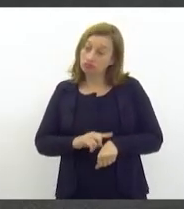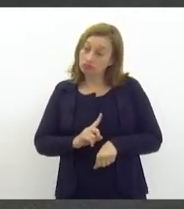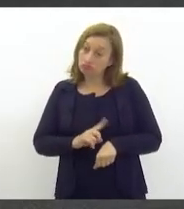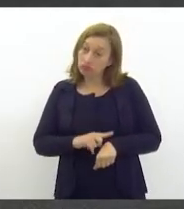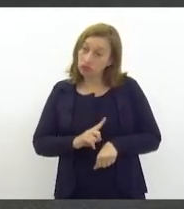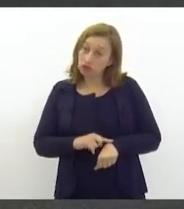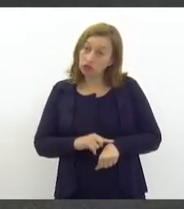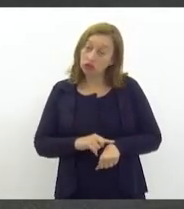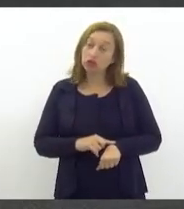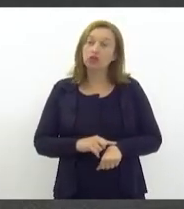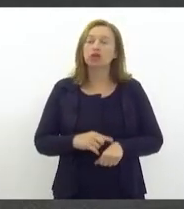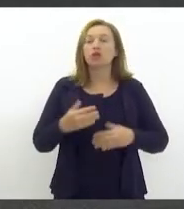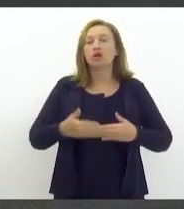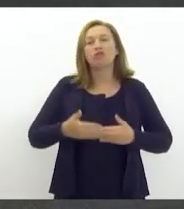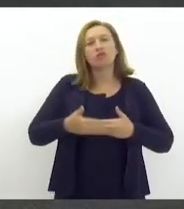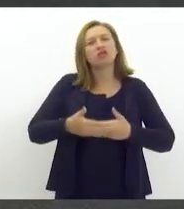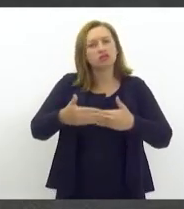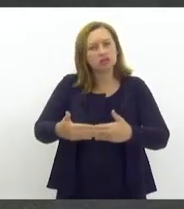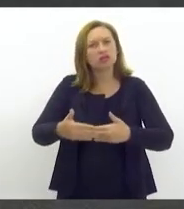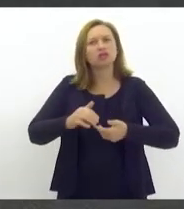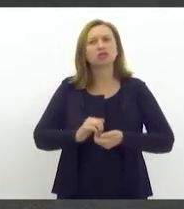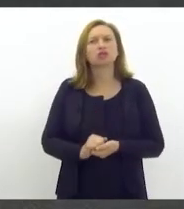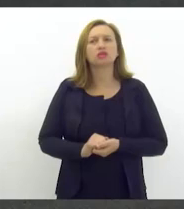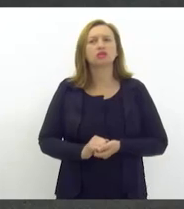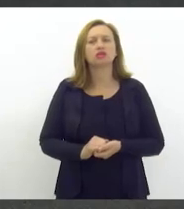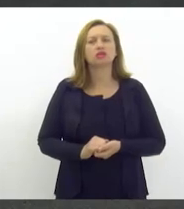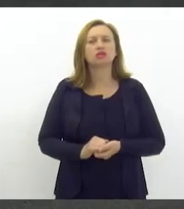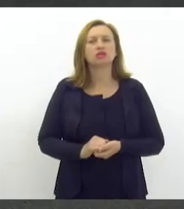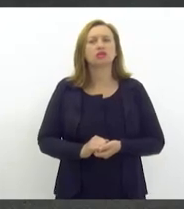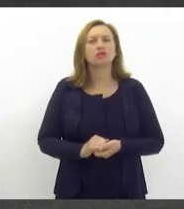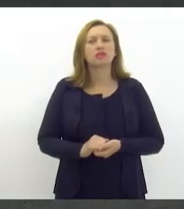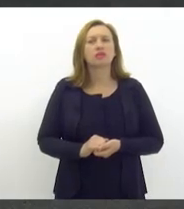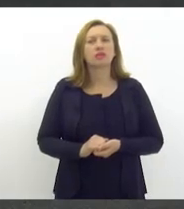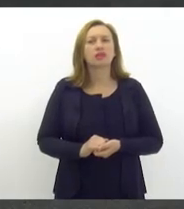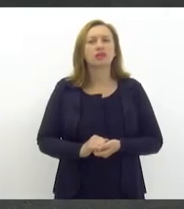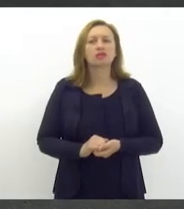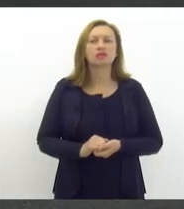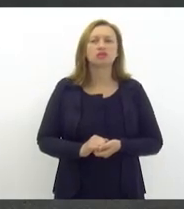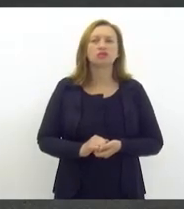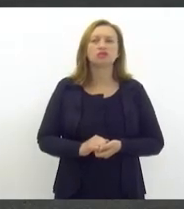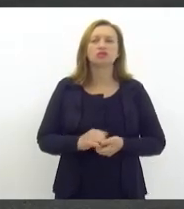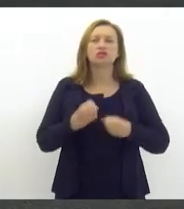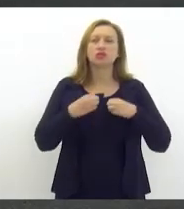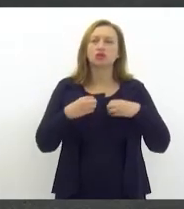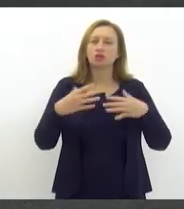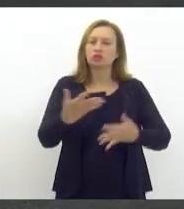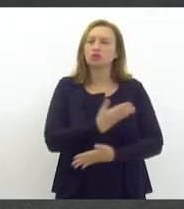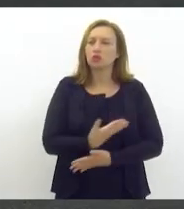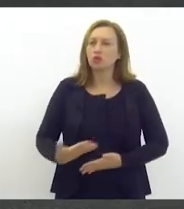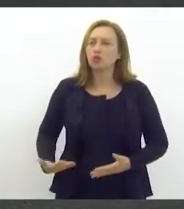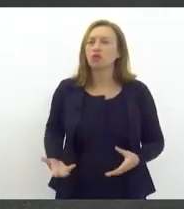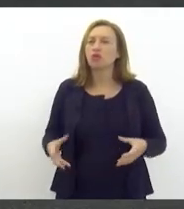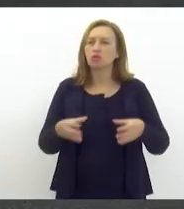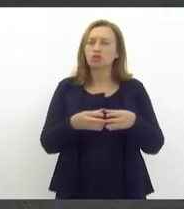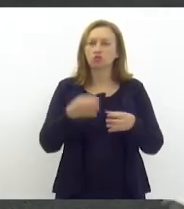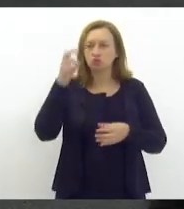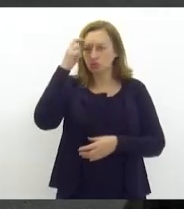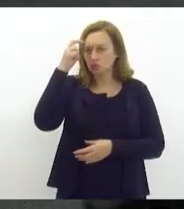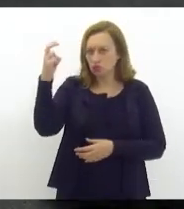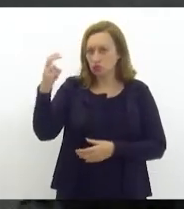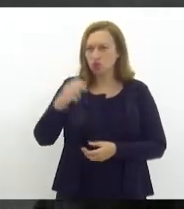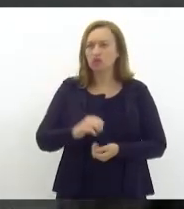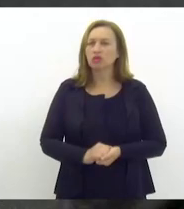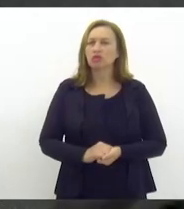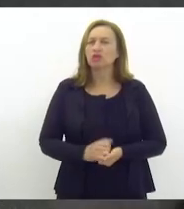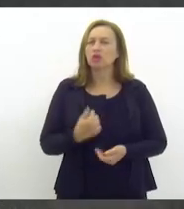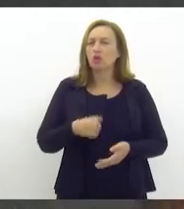nós estamos avançando até em audiências públicas, a Comissão de Cultura, da